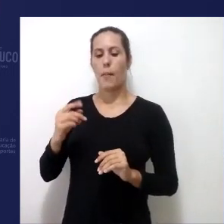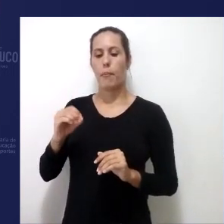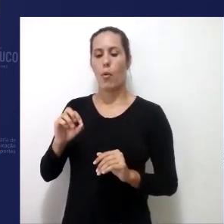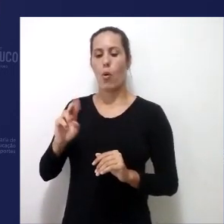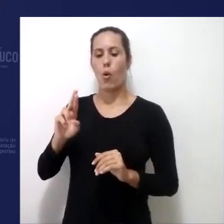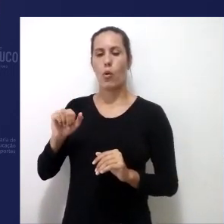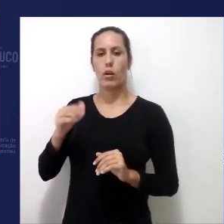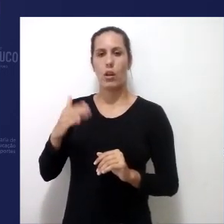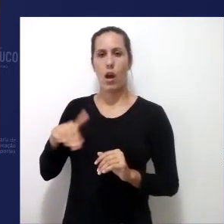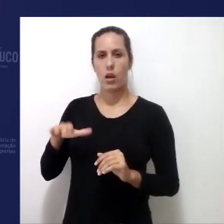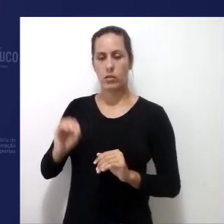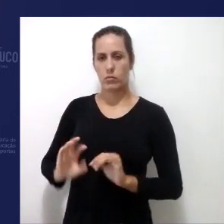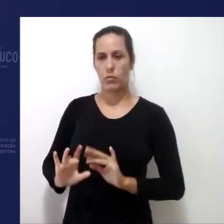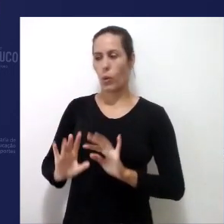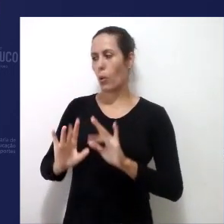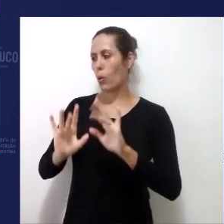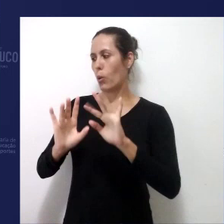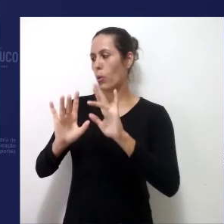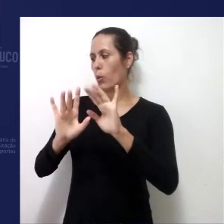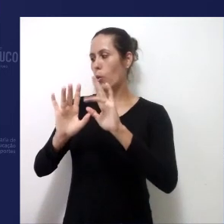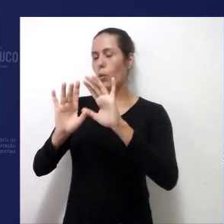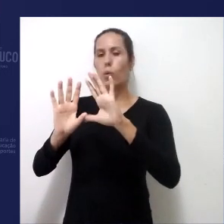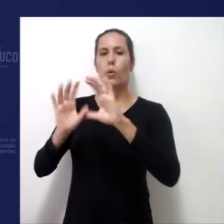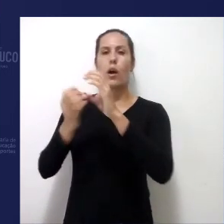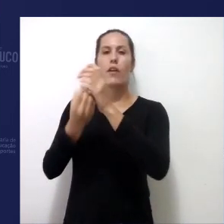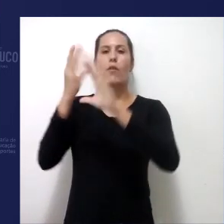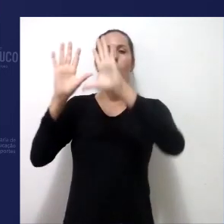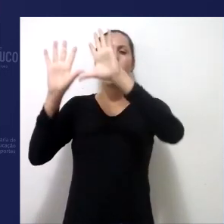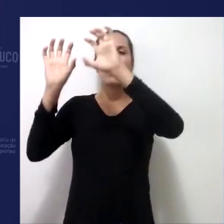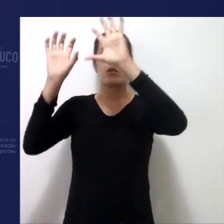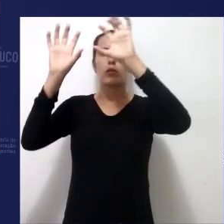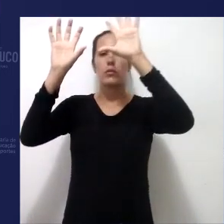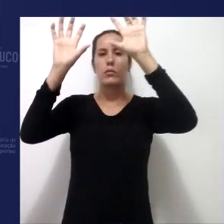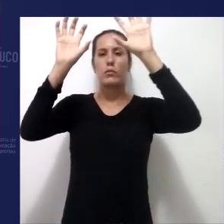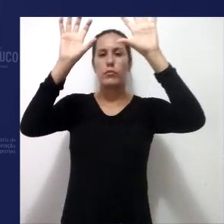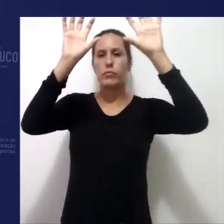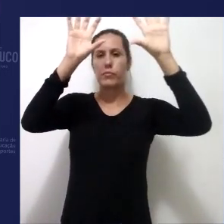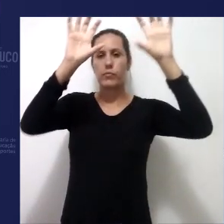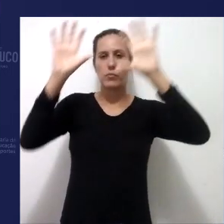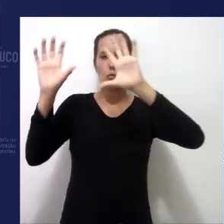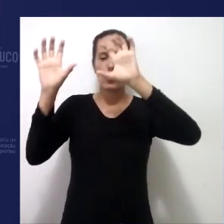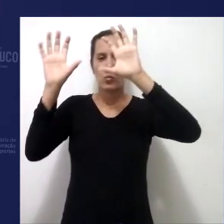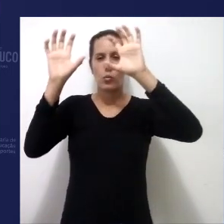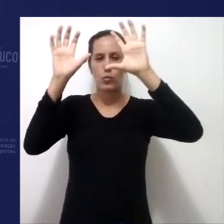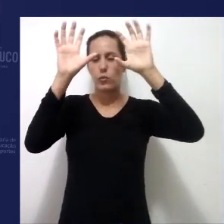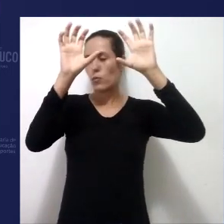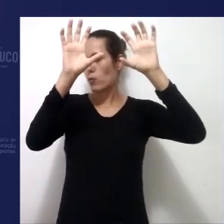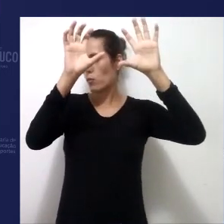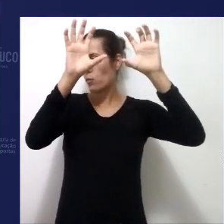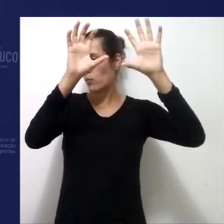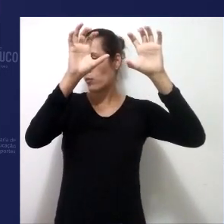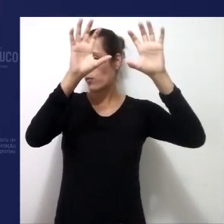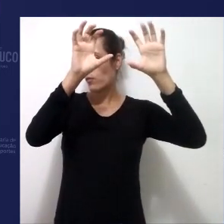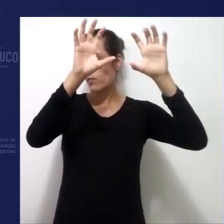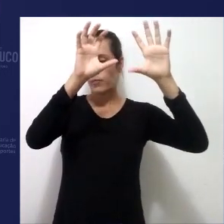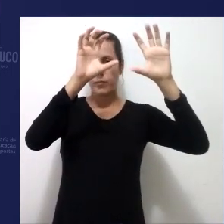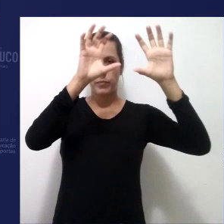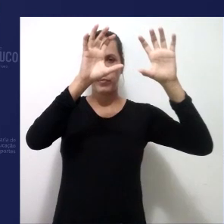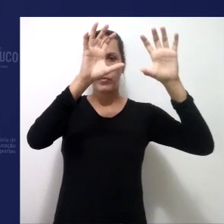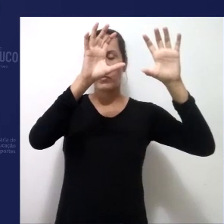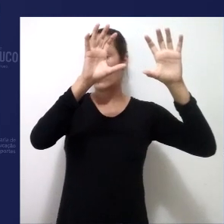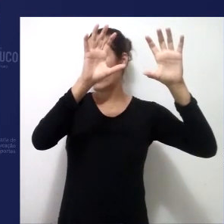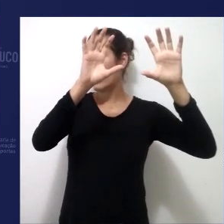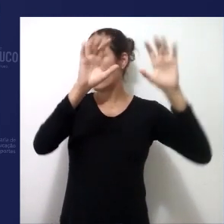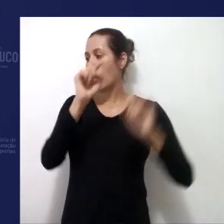nuvens, né? Depois desse processo daí, do processo 1, né, as nuvens elas vão passar por